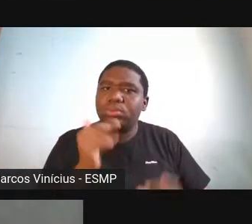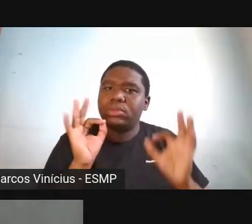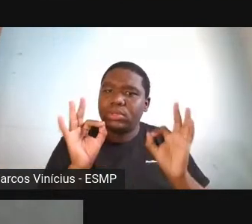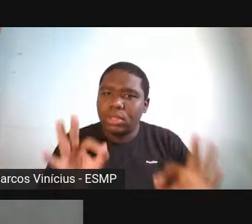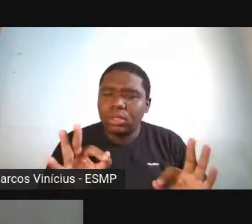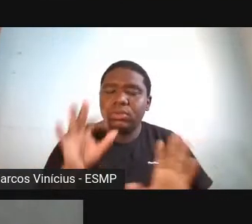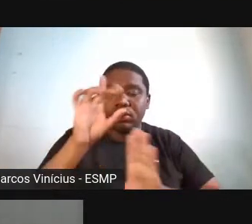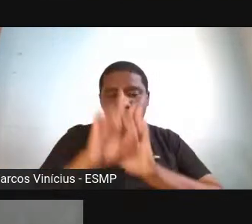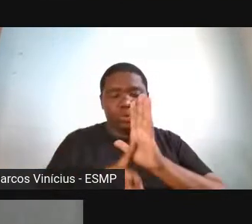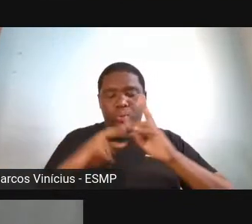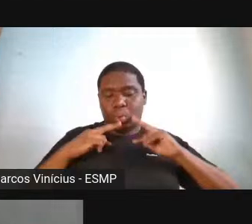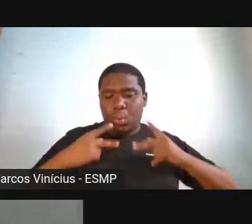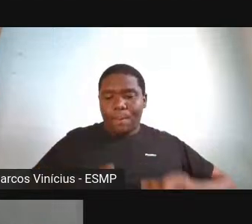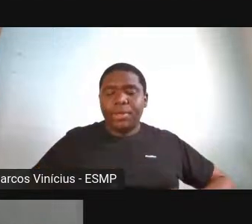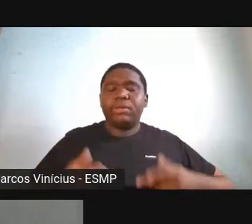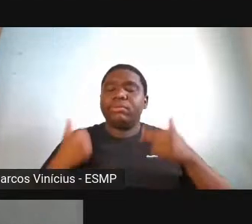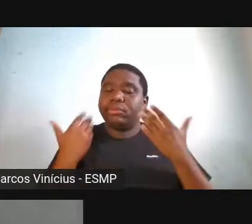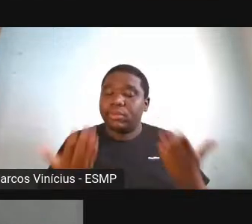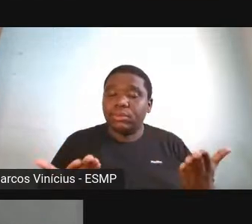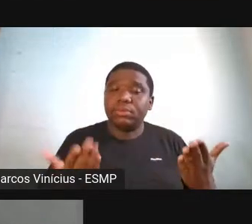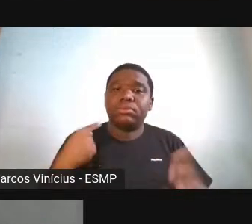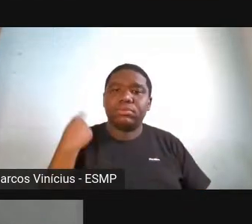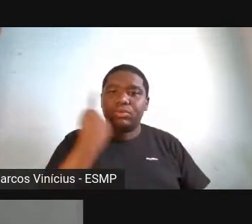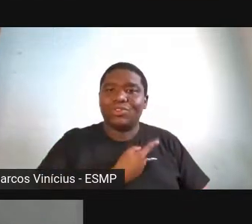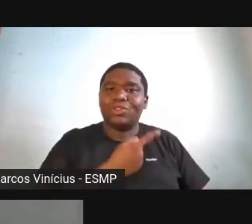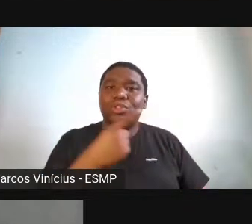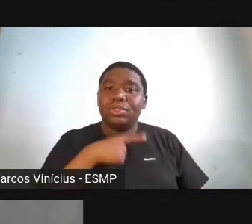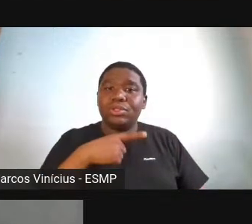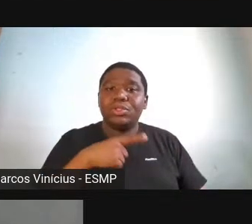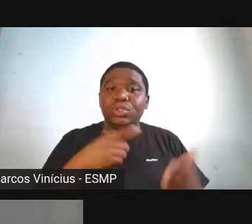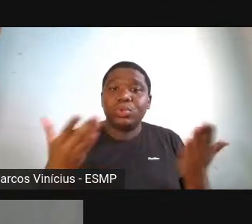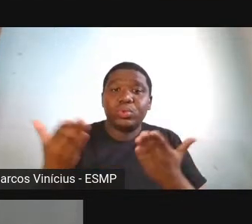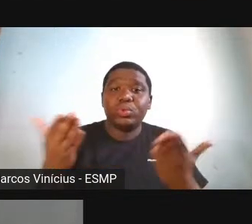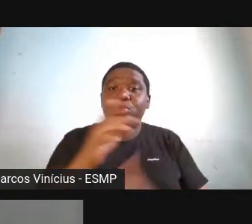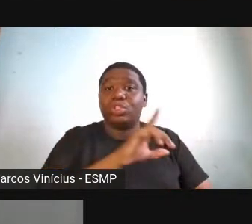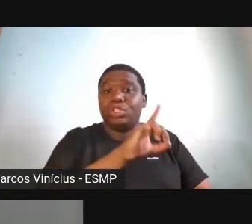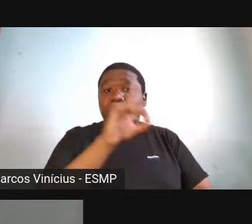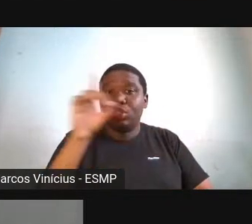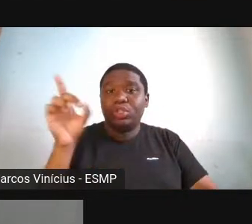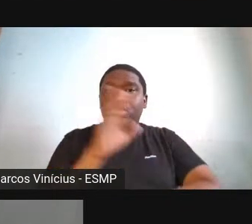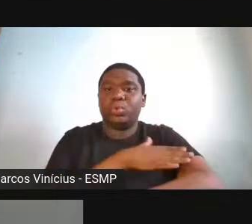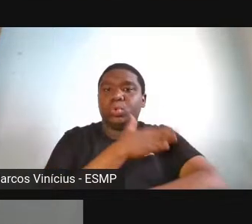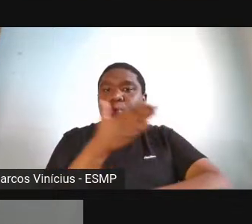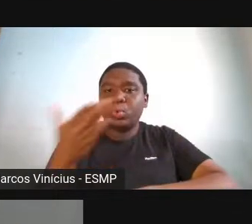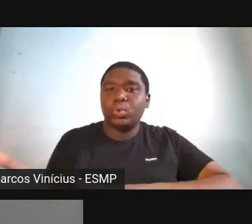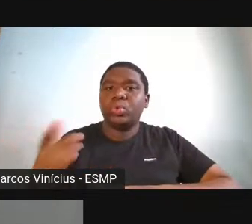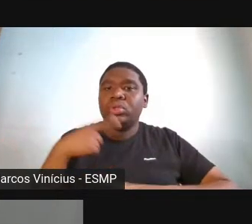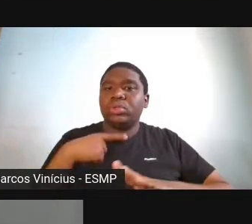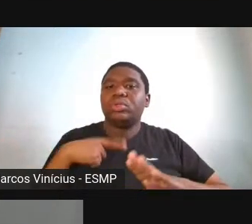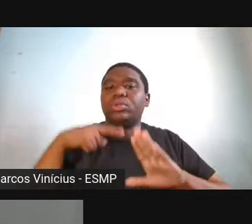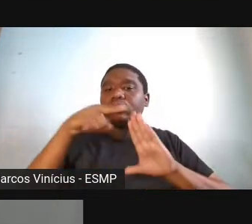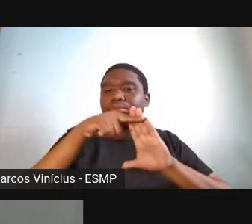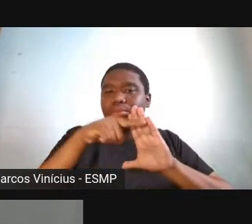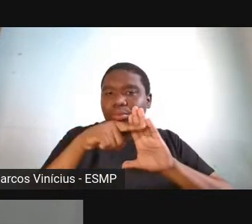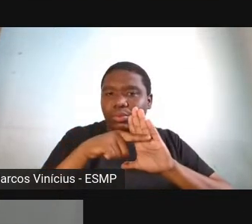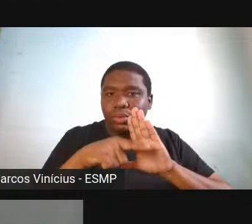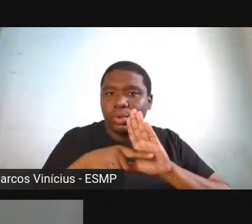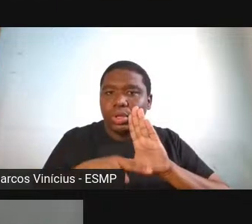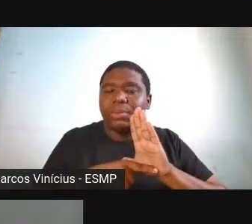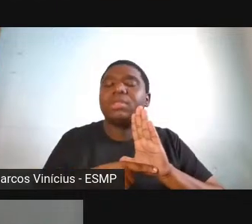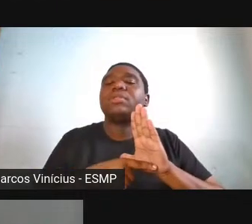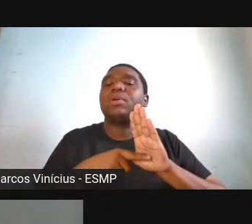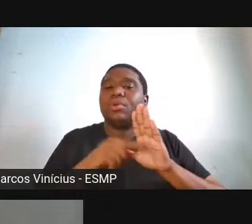direito humano. Portanto, teremos ao longo do dia uma programação bastante